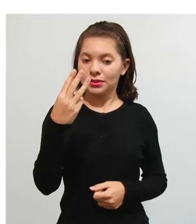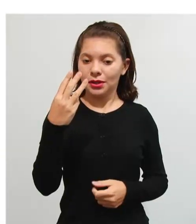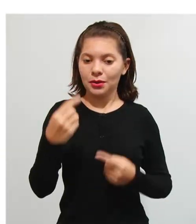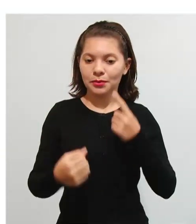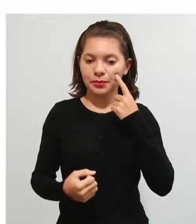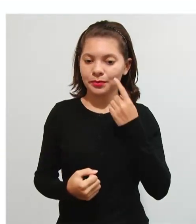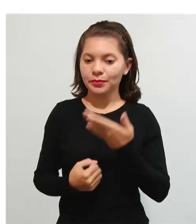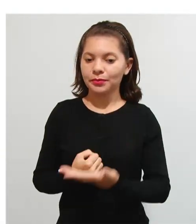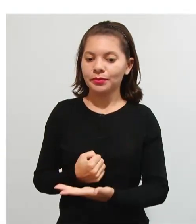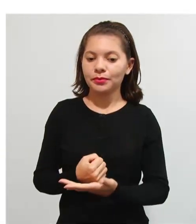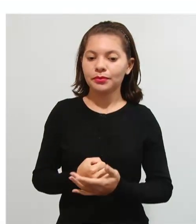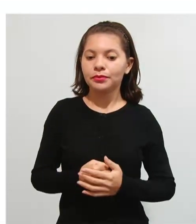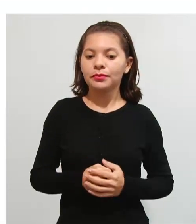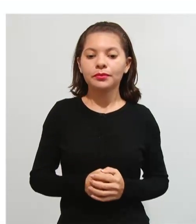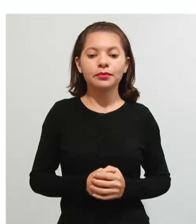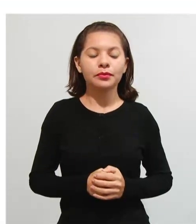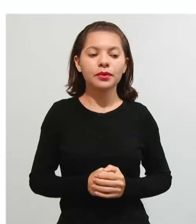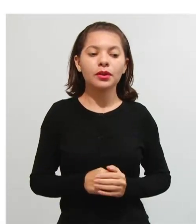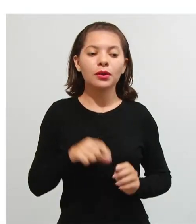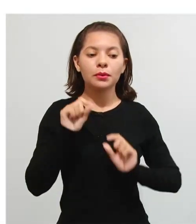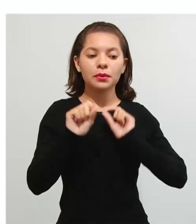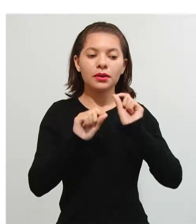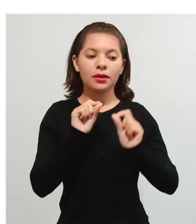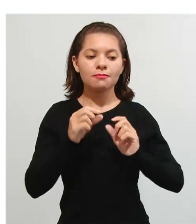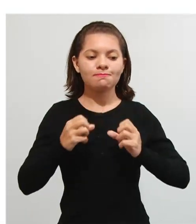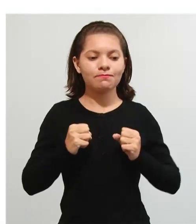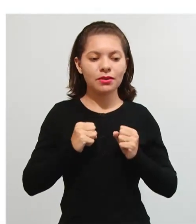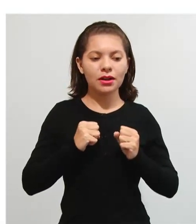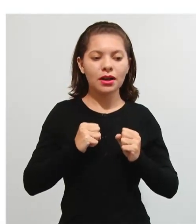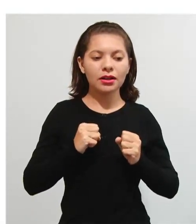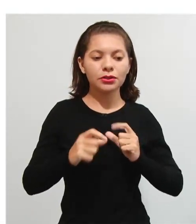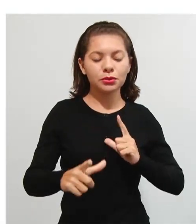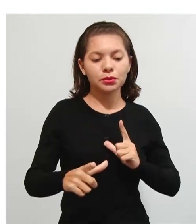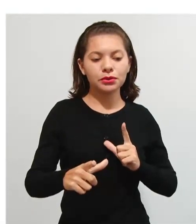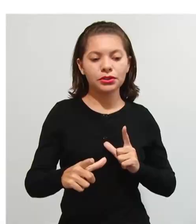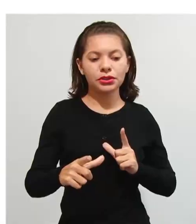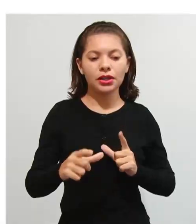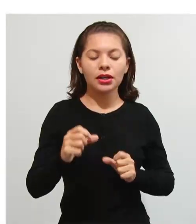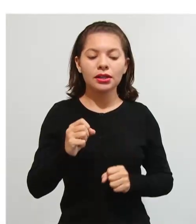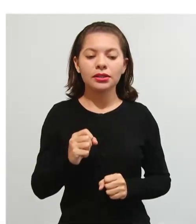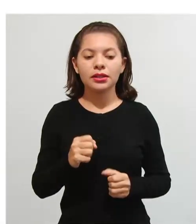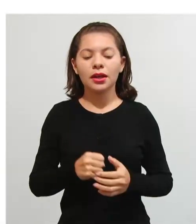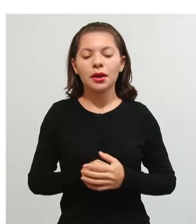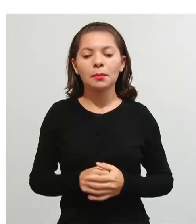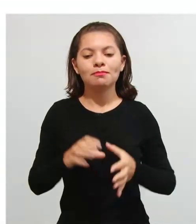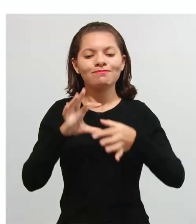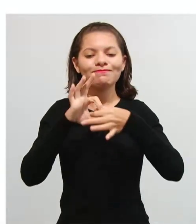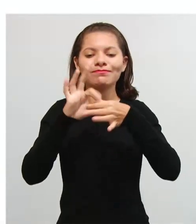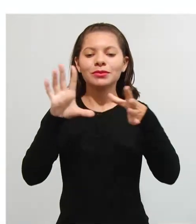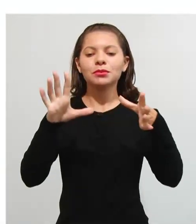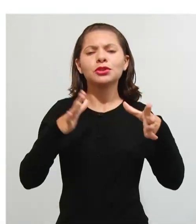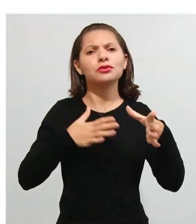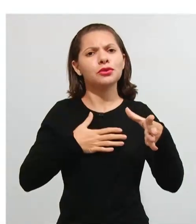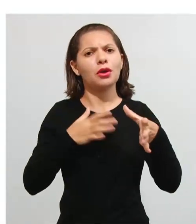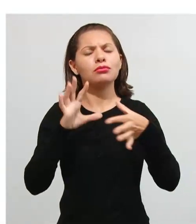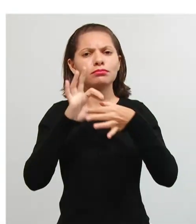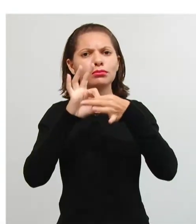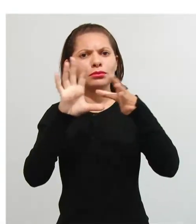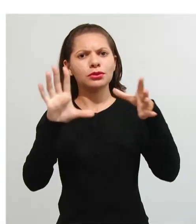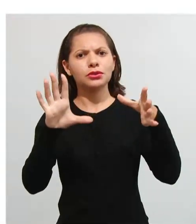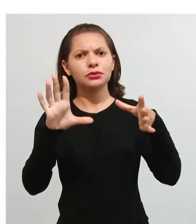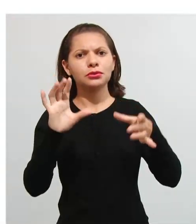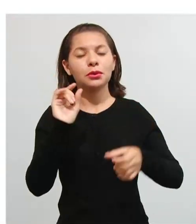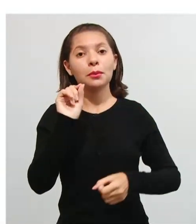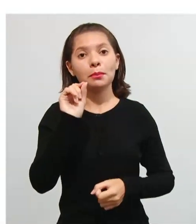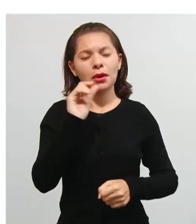né, desse tripé é a atitude, que é a vontade, né, a disponibilidade que a pessoa tem